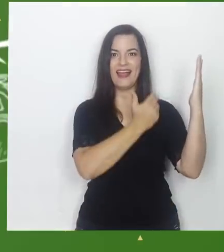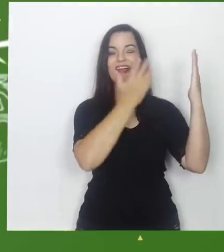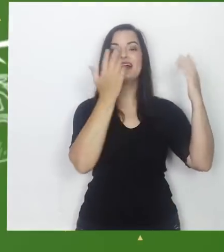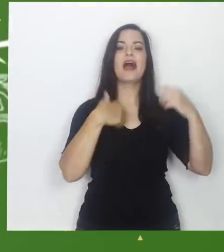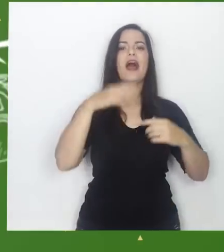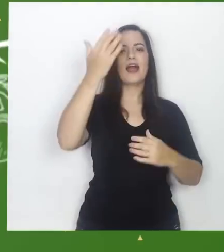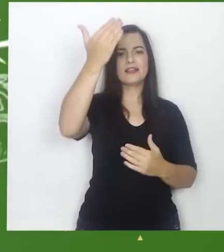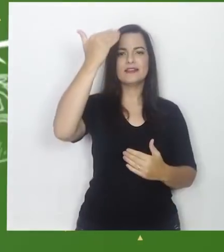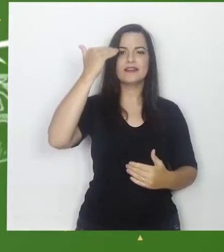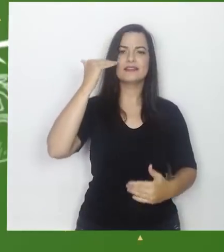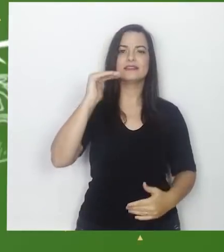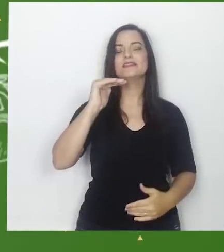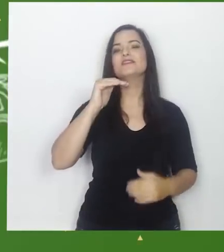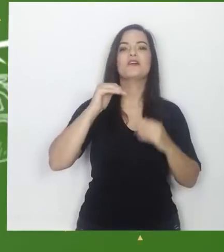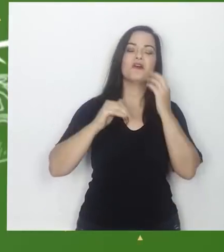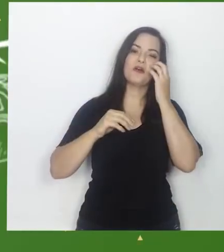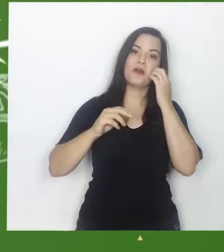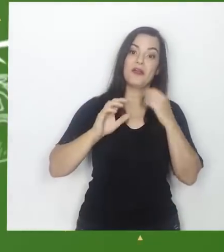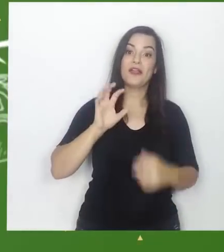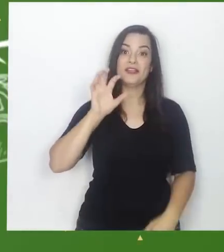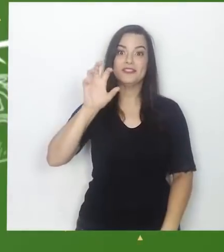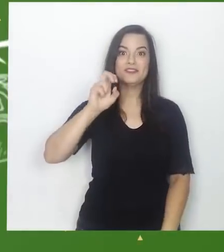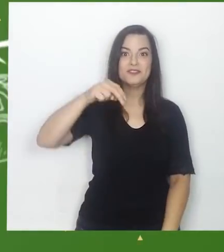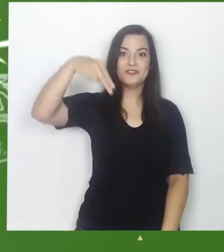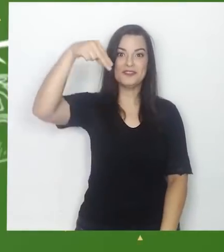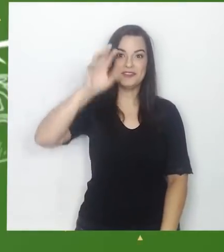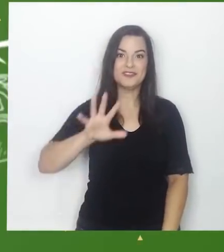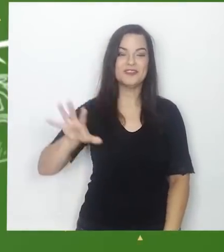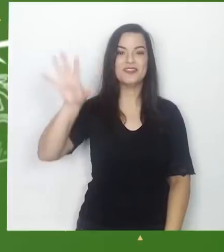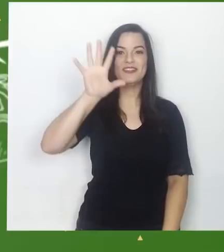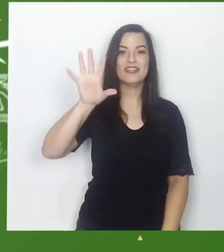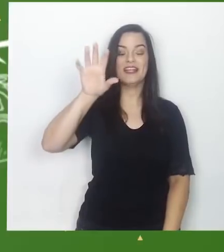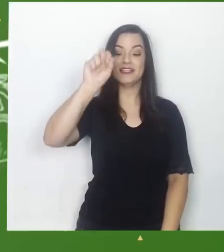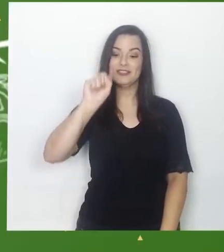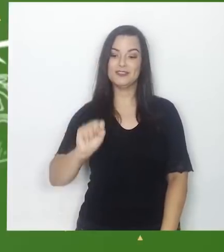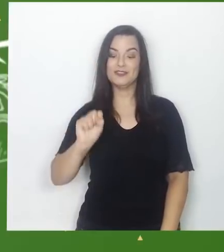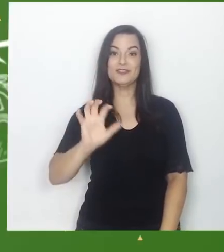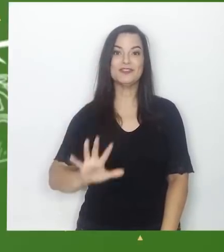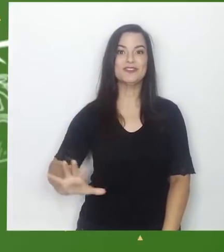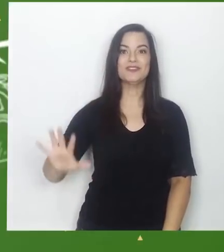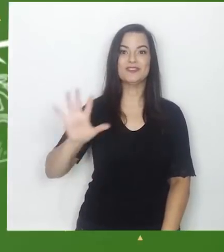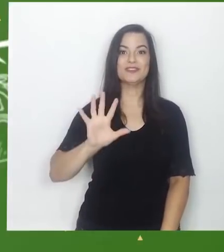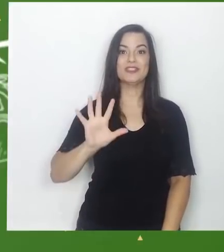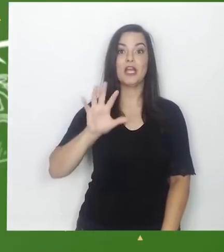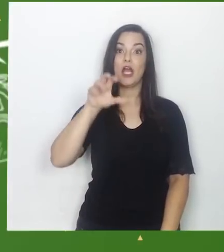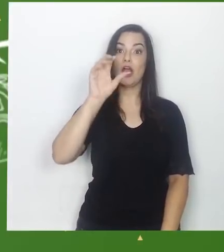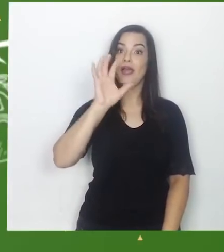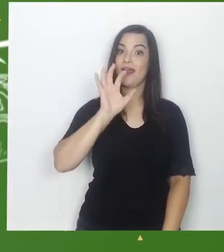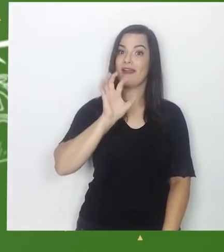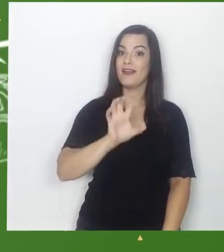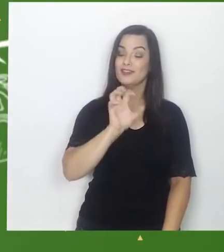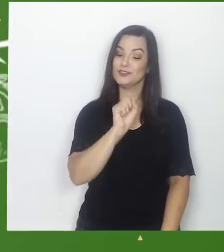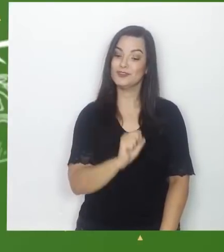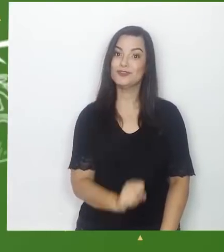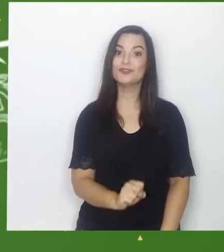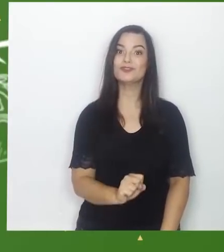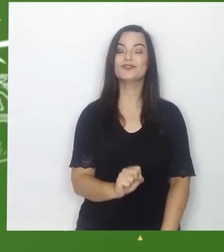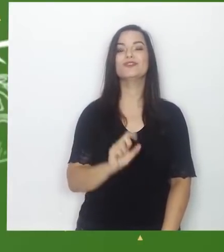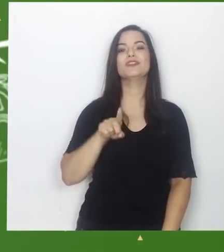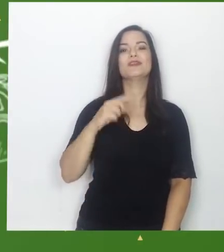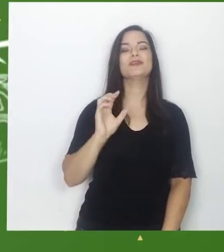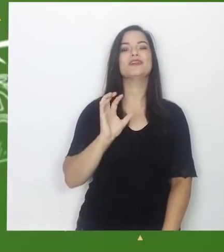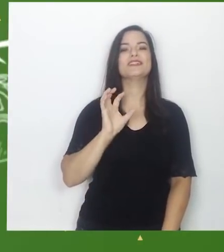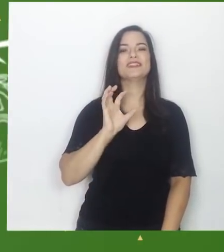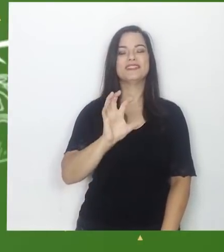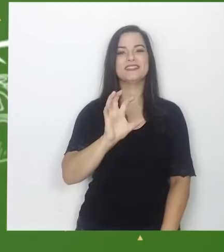Região Nordeste, região Sudeste, região Sul, região Centro-Oeste e